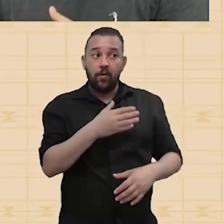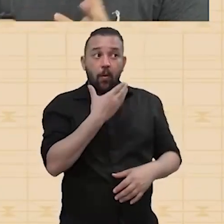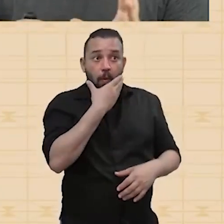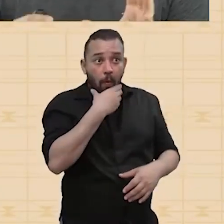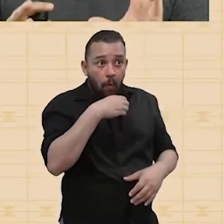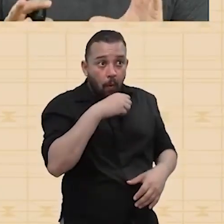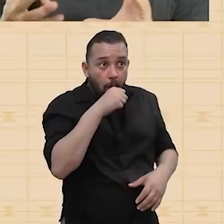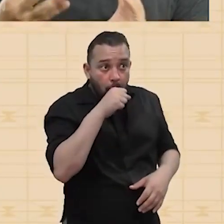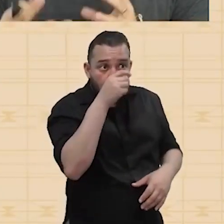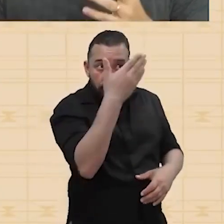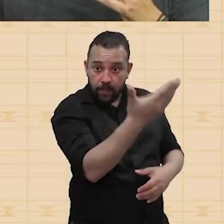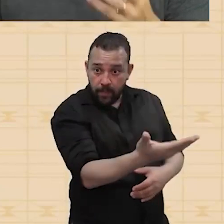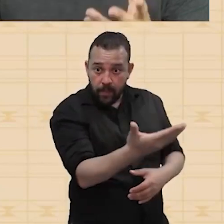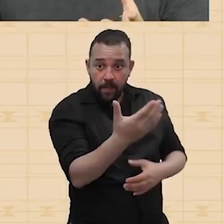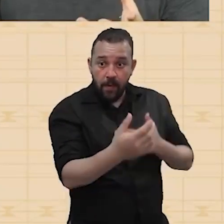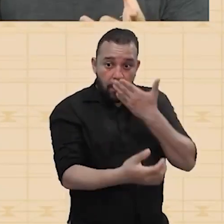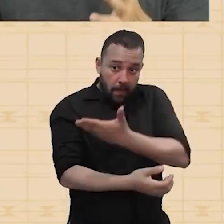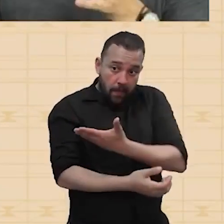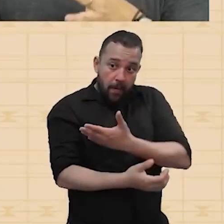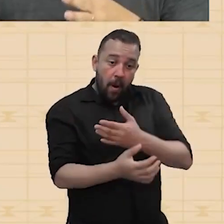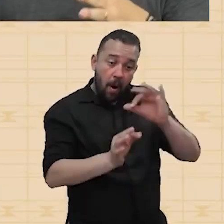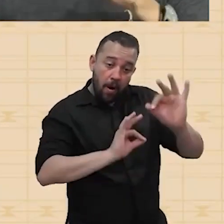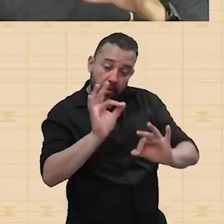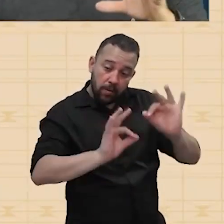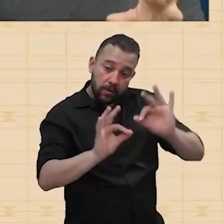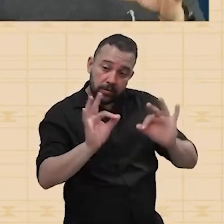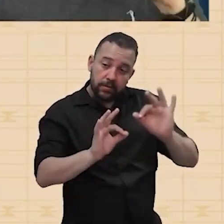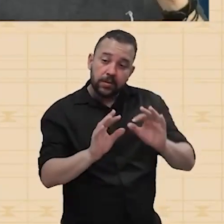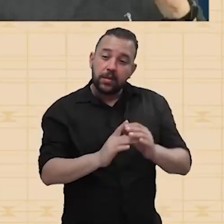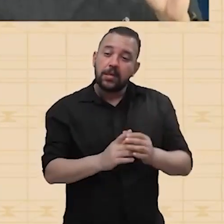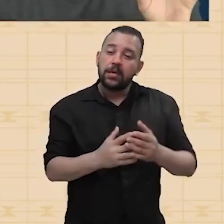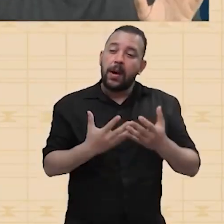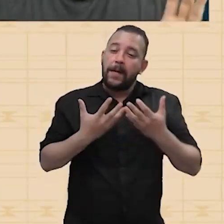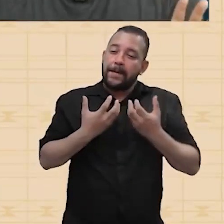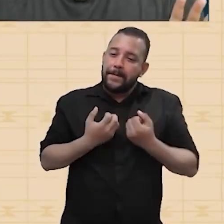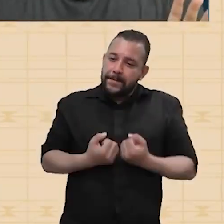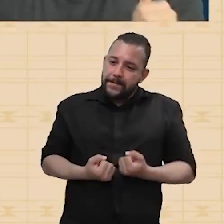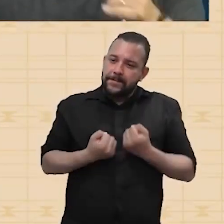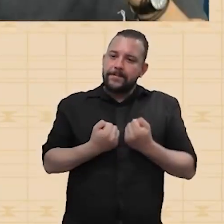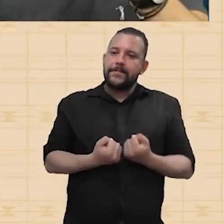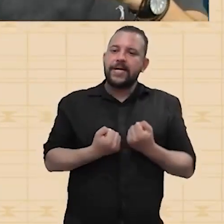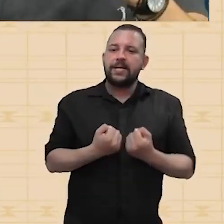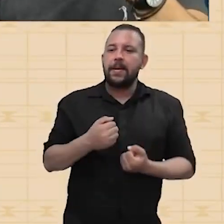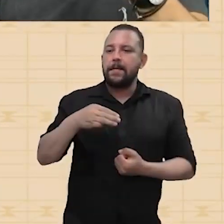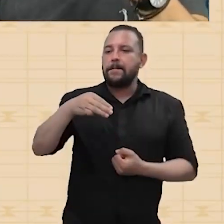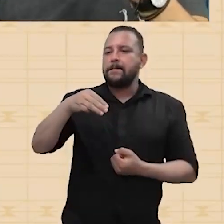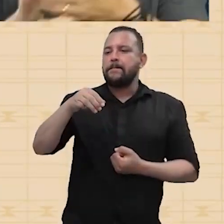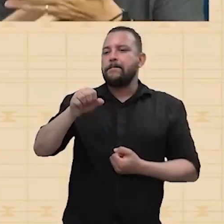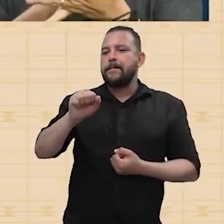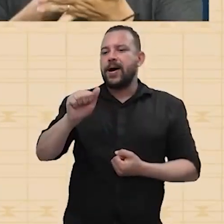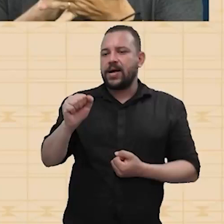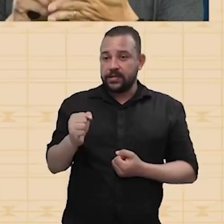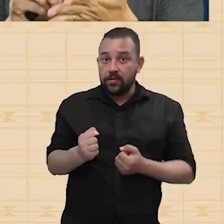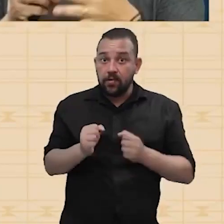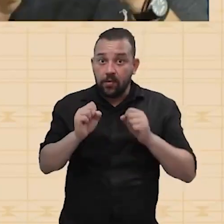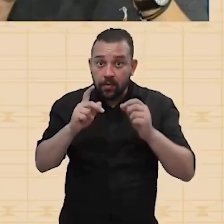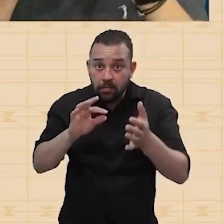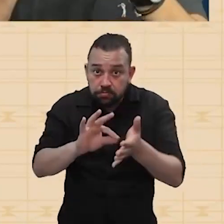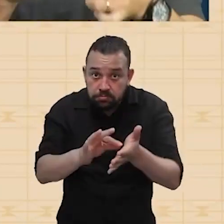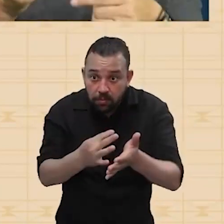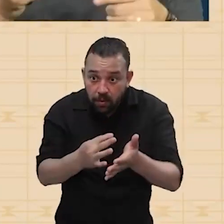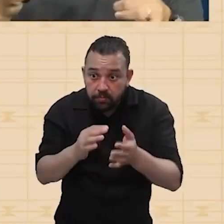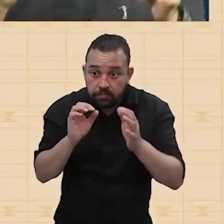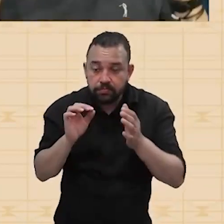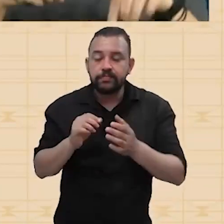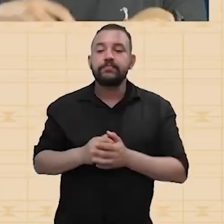periódica, porém organizou os elementos conforme as suas massas. Tudo beleza? Anotou isso aí?